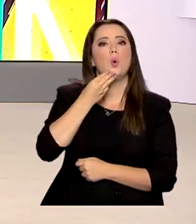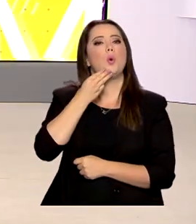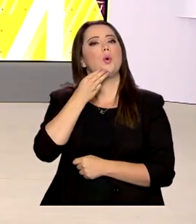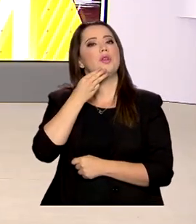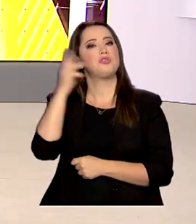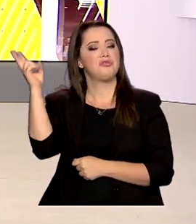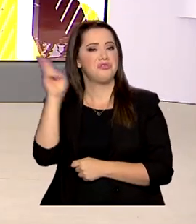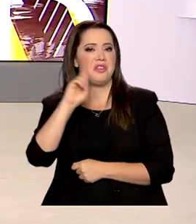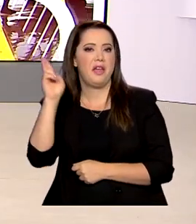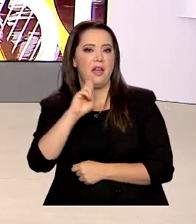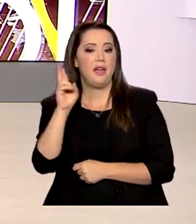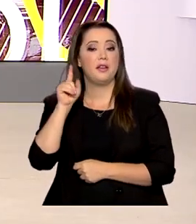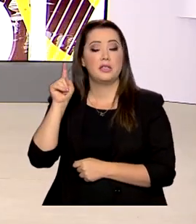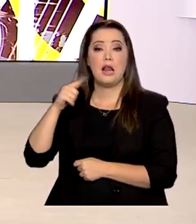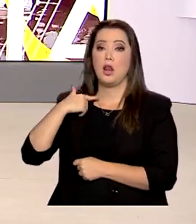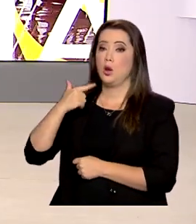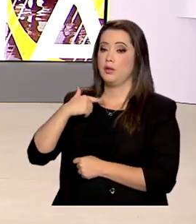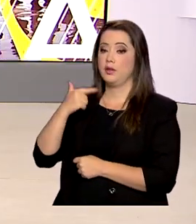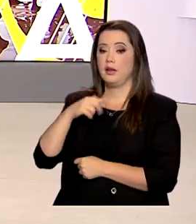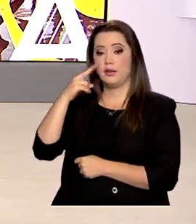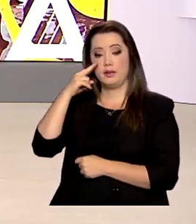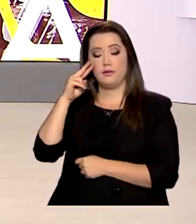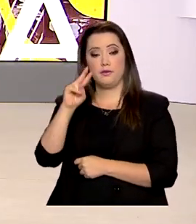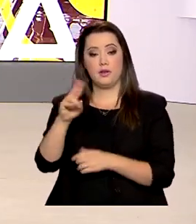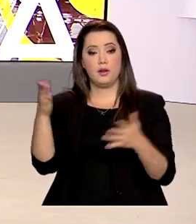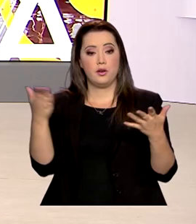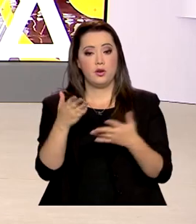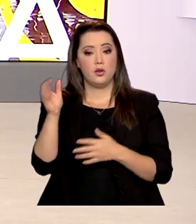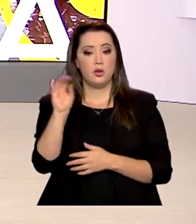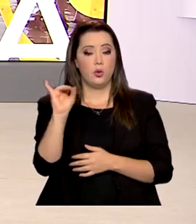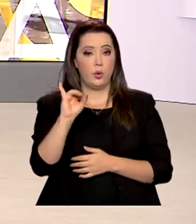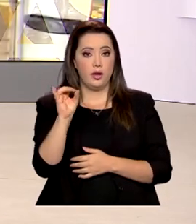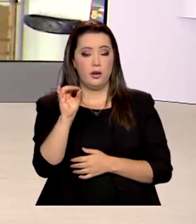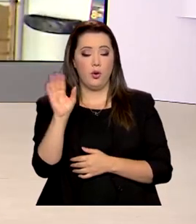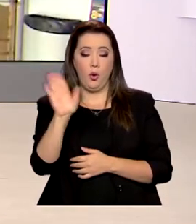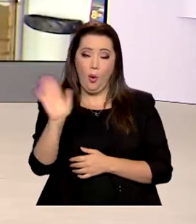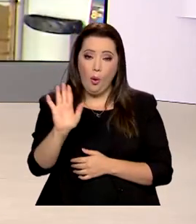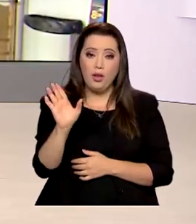uma lotérica aqui em Brasília. Bom dia para você, Ana.